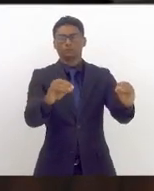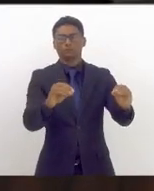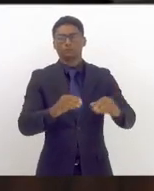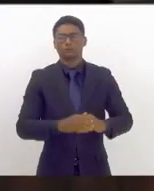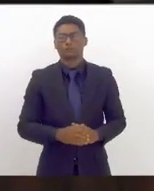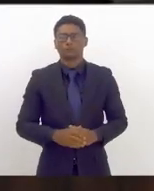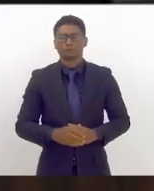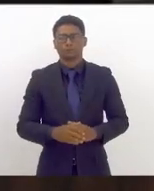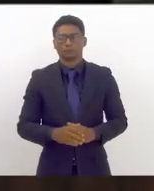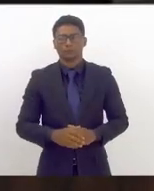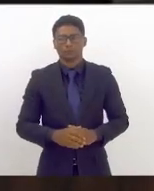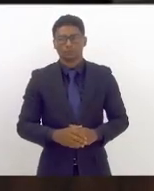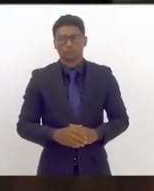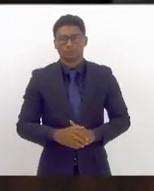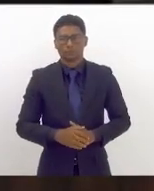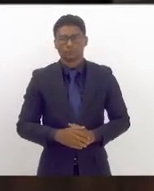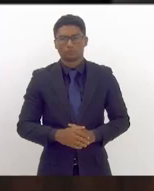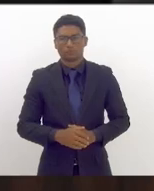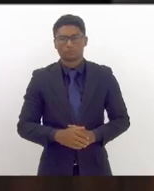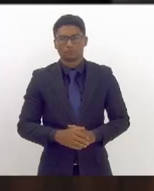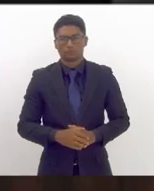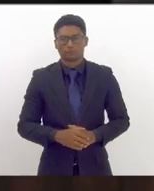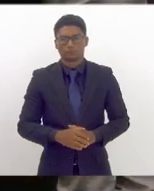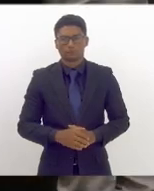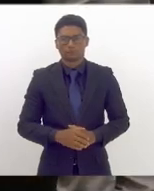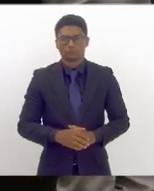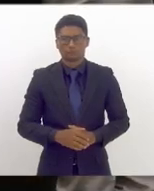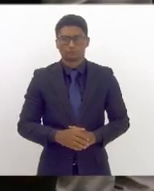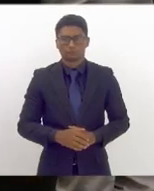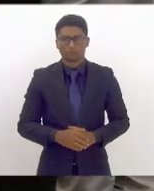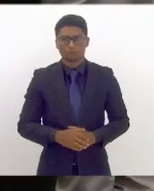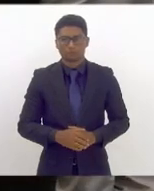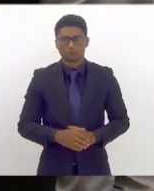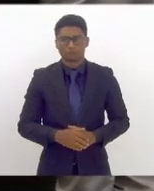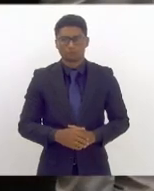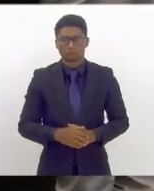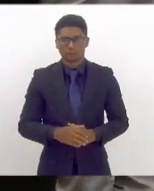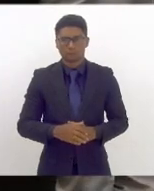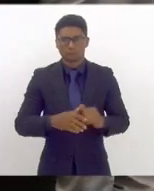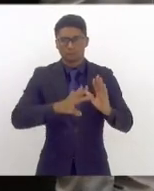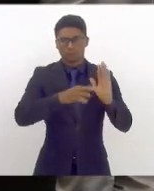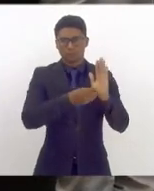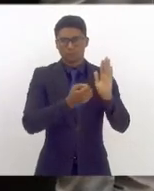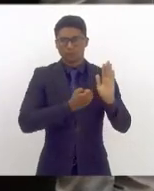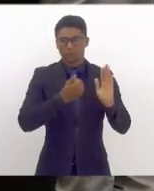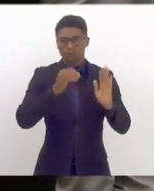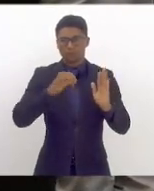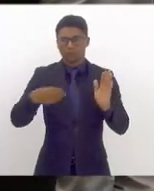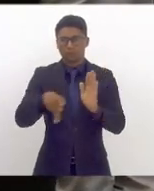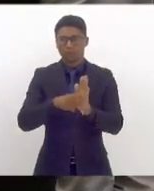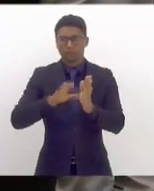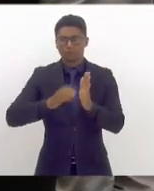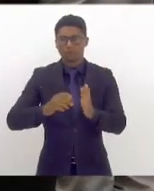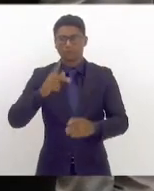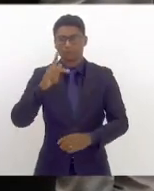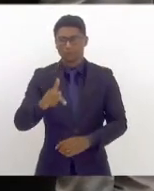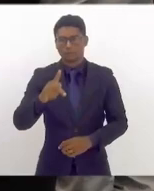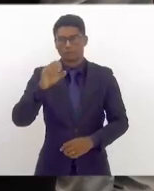artigo 10 a má emenda dessa acolhendo a emenda número 10 de autoria do pessoal